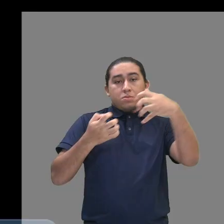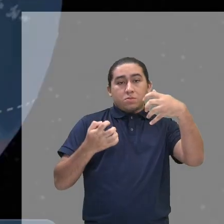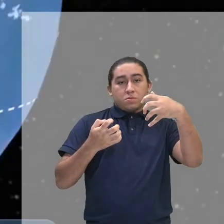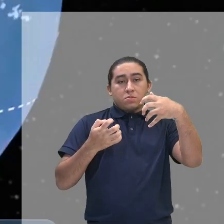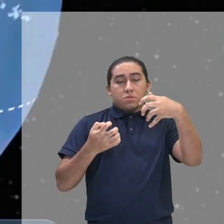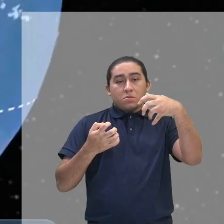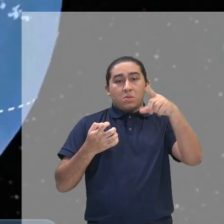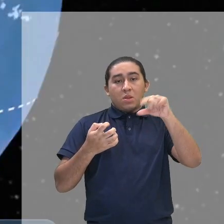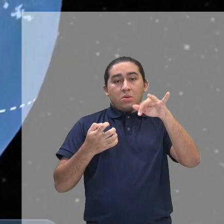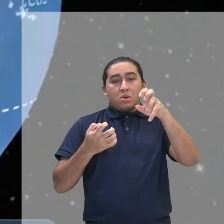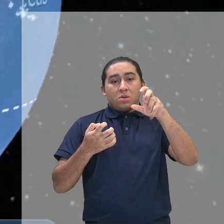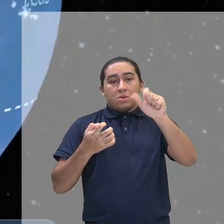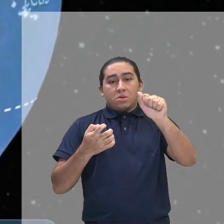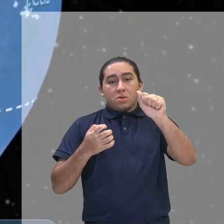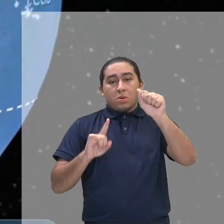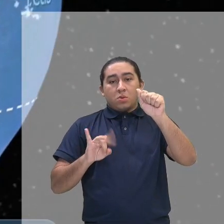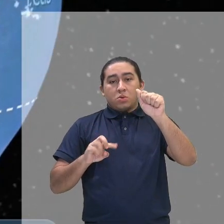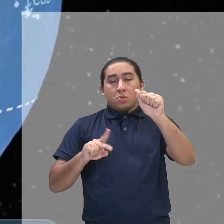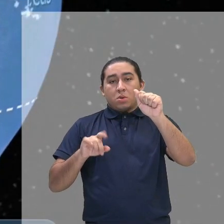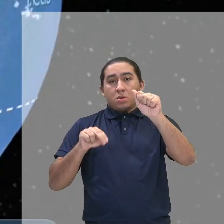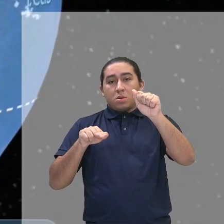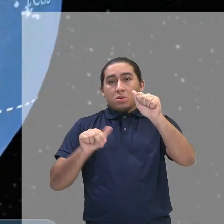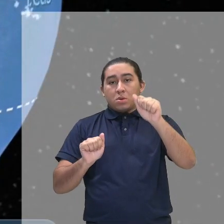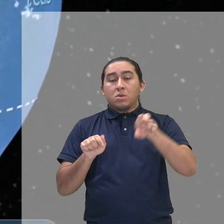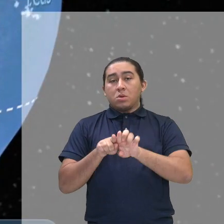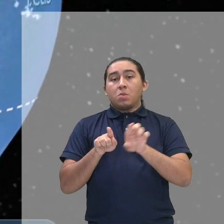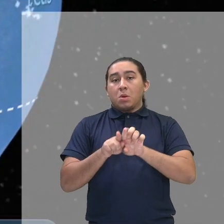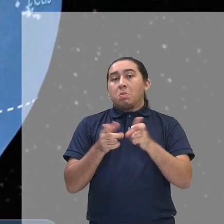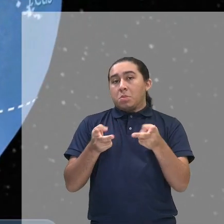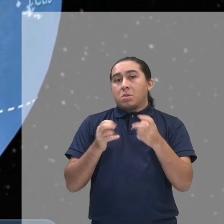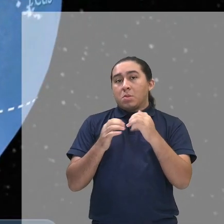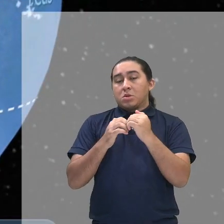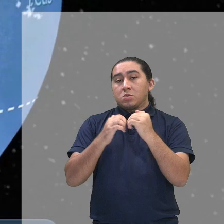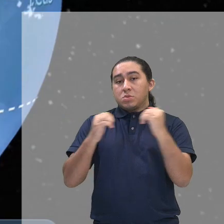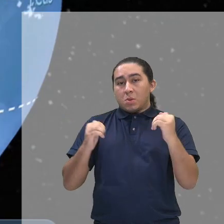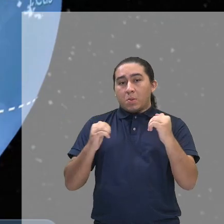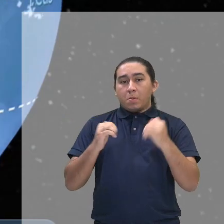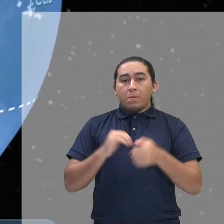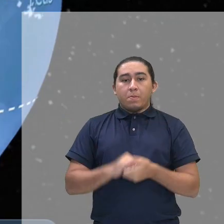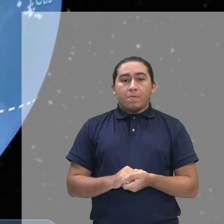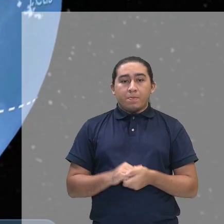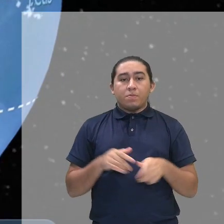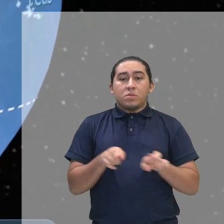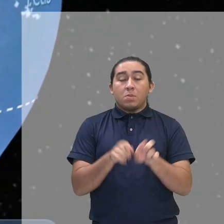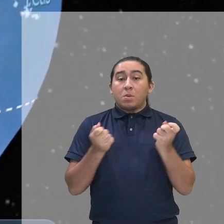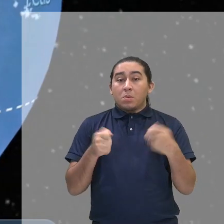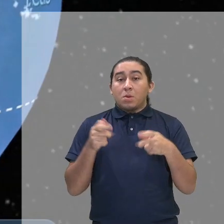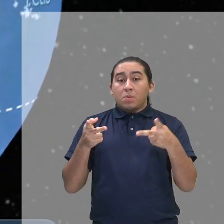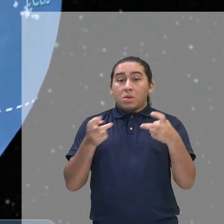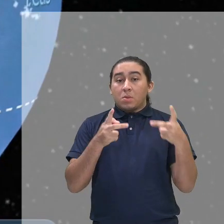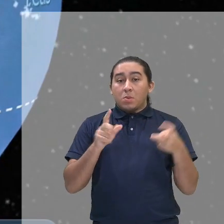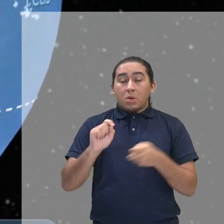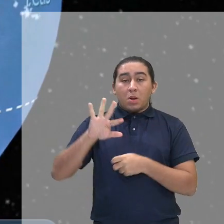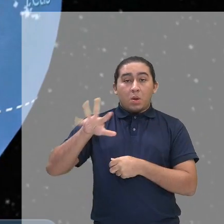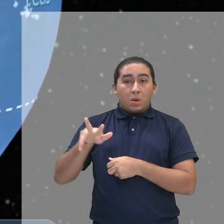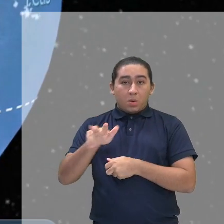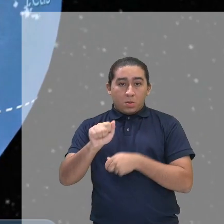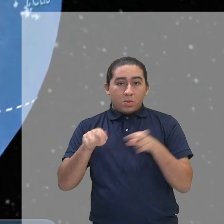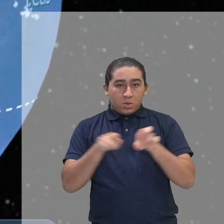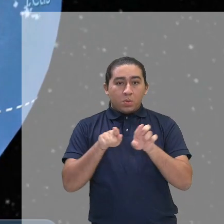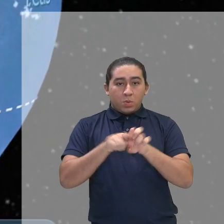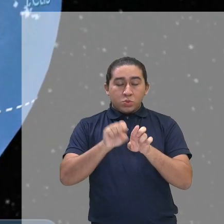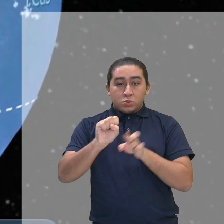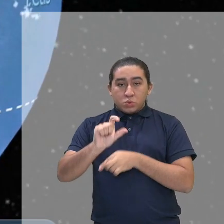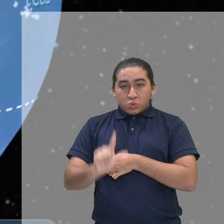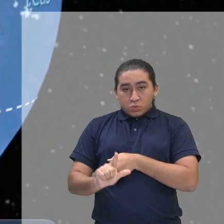outros continentes, né? Então a gente observa esse processo de divisão. A gente já consegue observar aqui a África, a América do Sul, onde